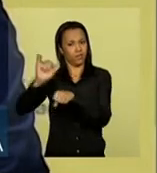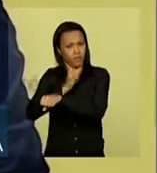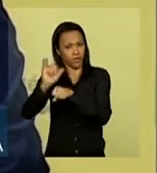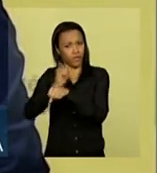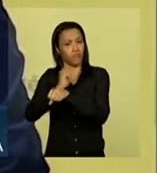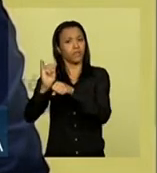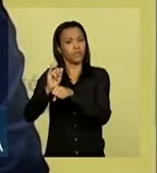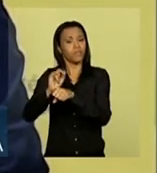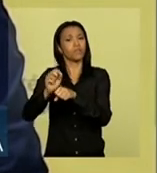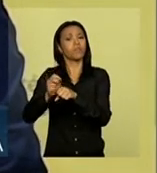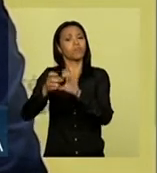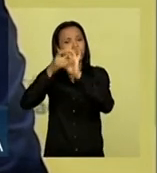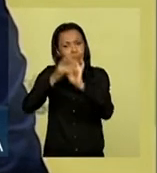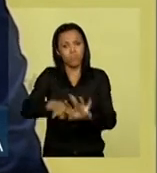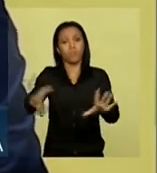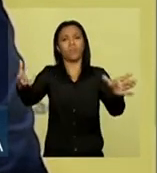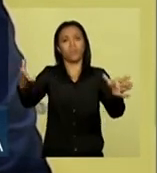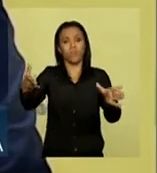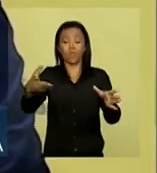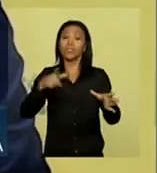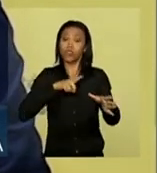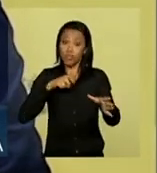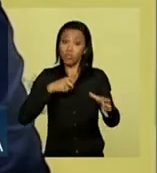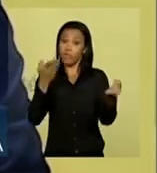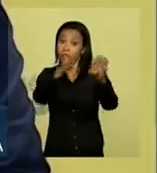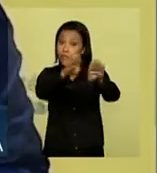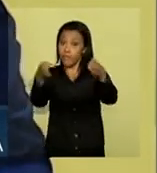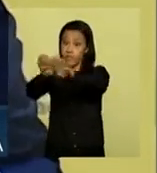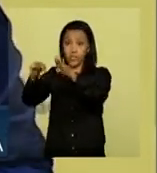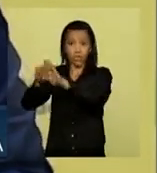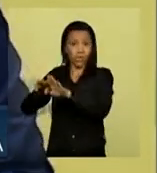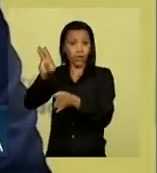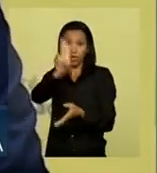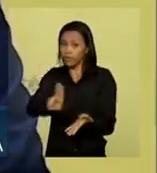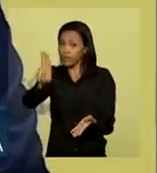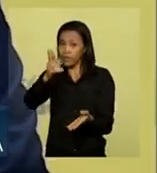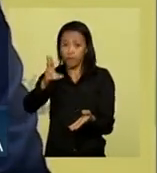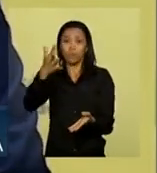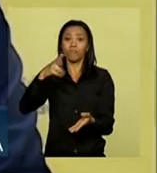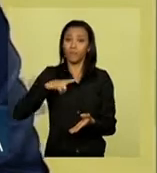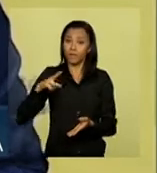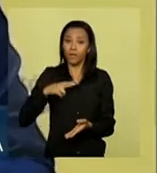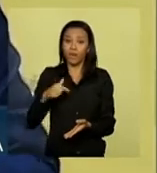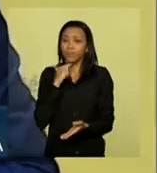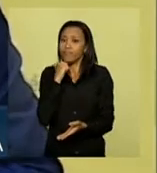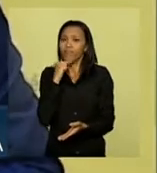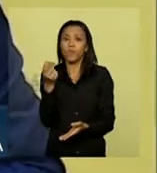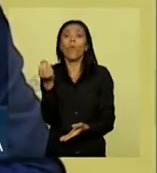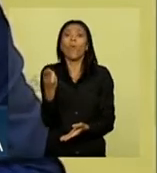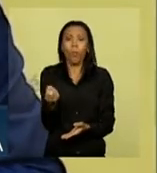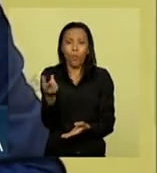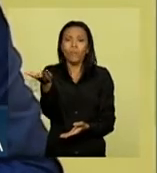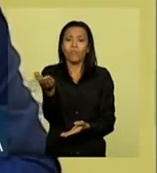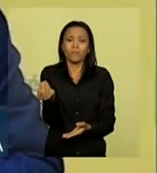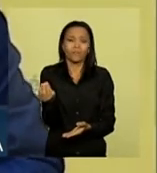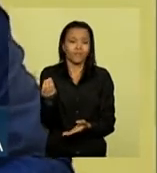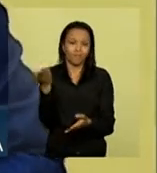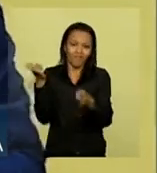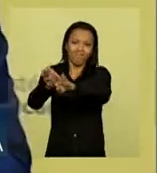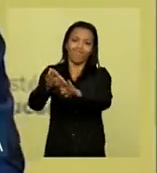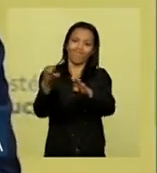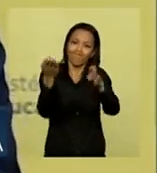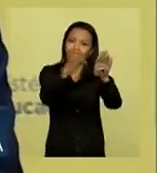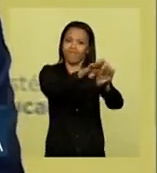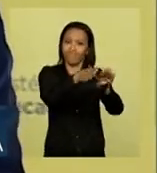autorizar nós tivemos que fechar a faculdade por exemplo não tem a menor condição de funcionamento se nós tivéssemos um site nós